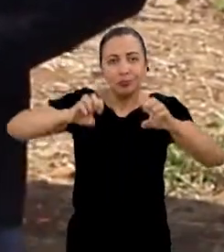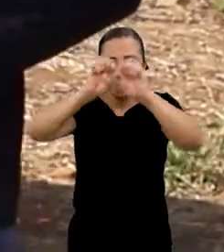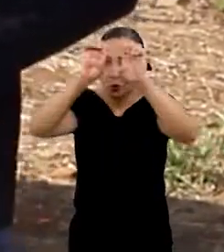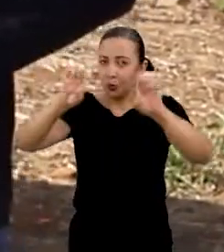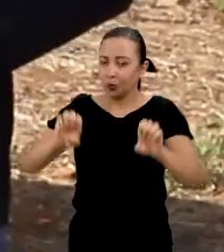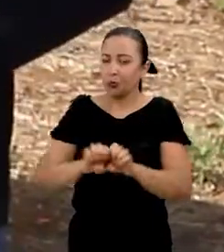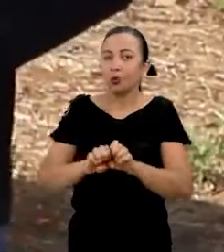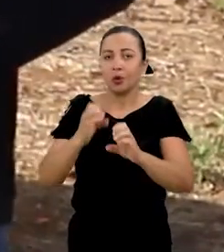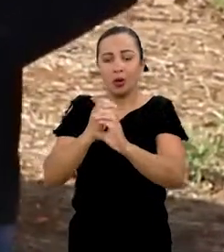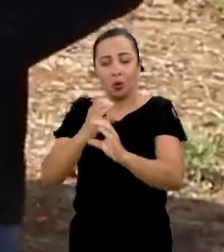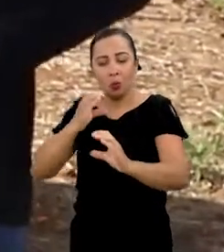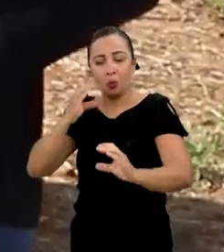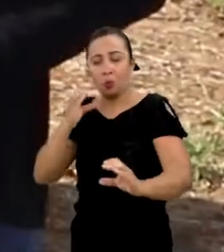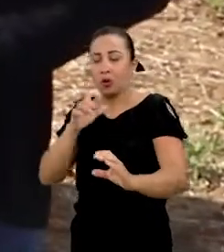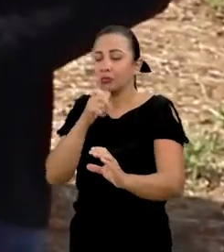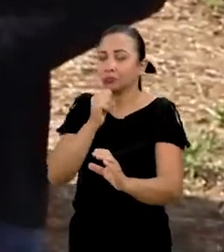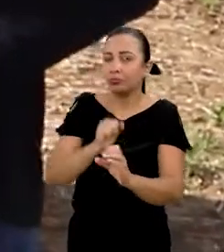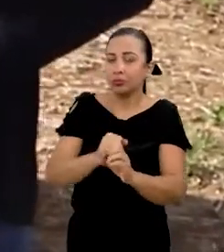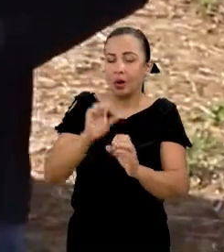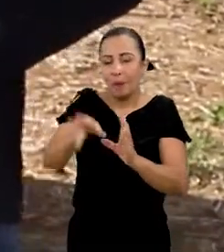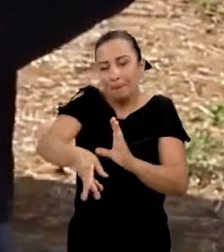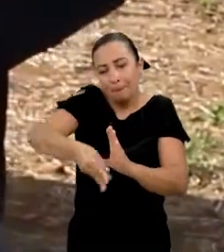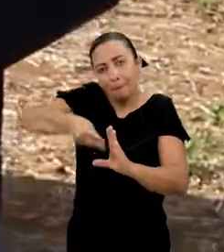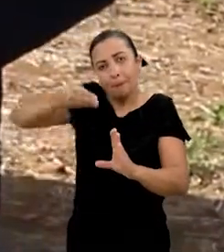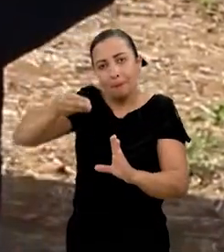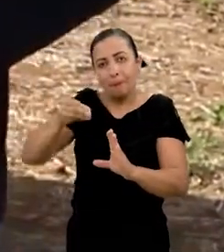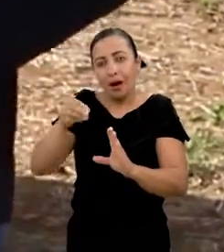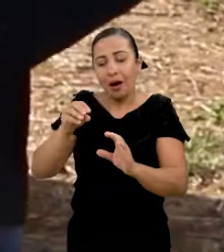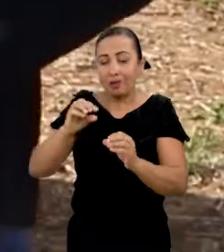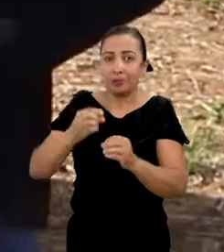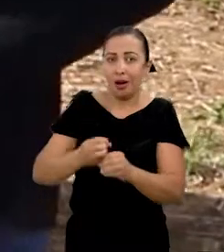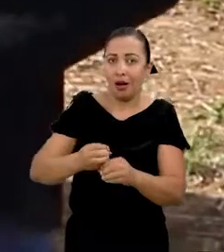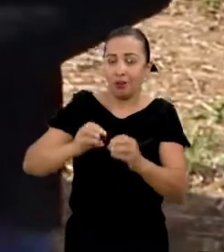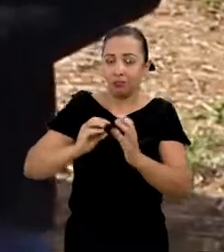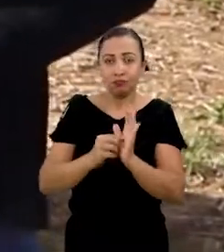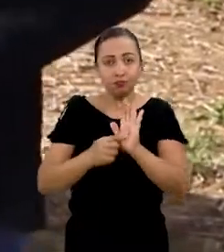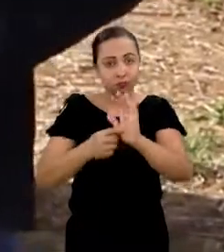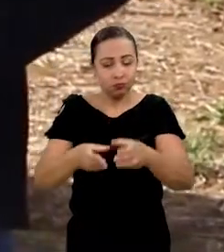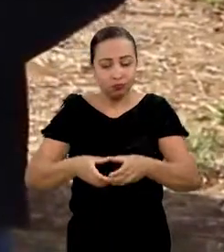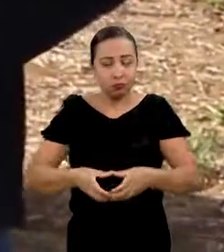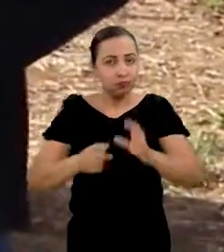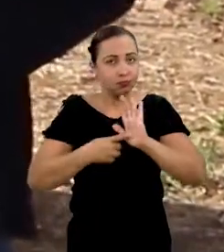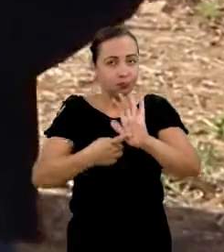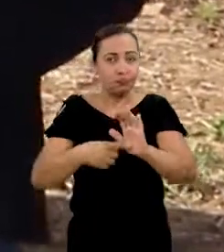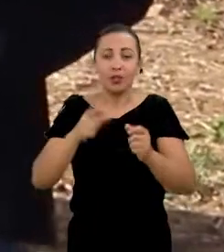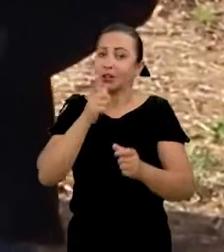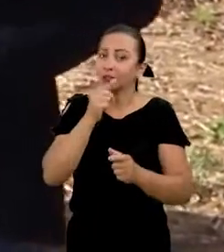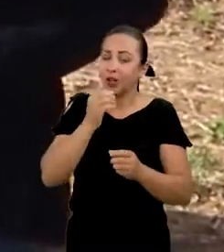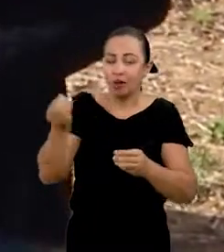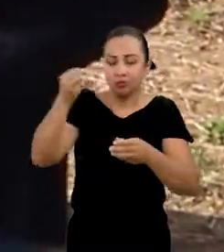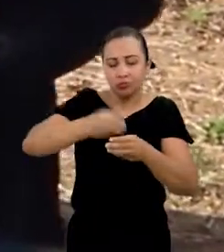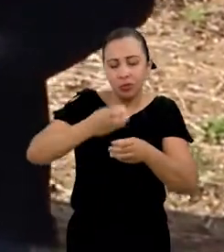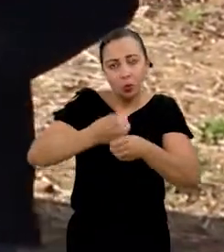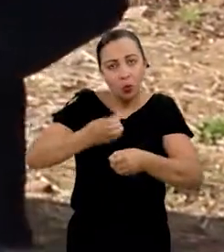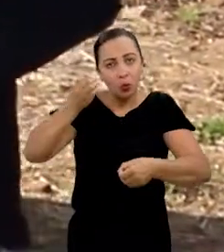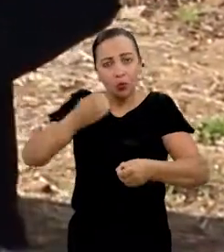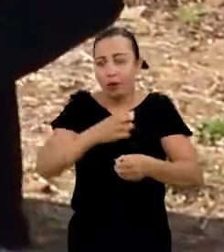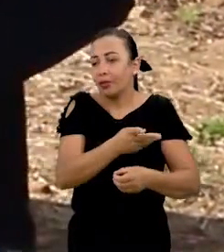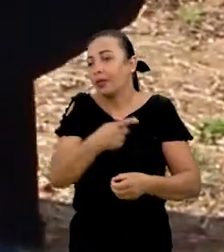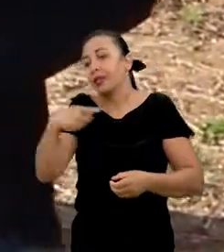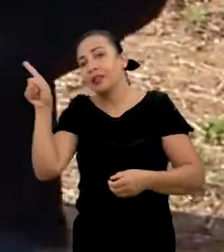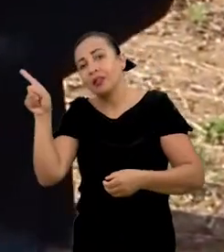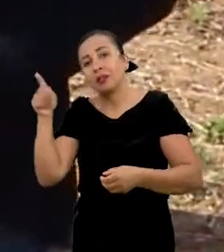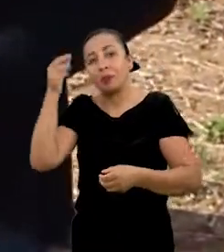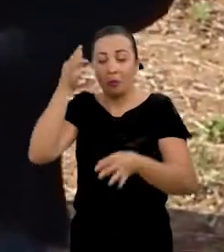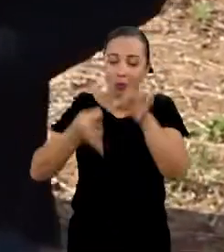de acoplamento da tubulação, coletamos uma amostra de água e colocamos nesse tubo, né, que é levado